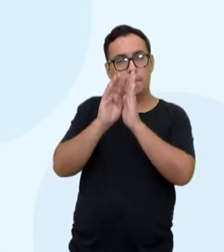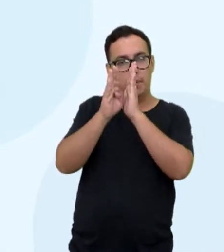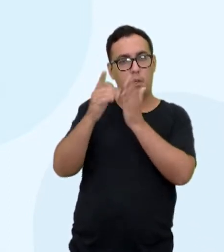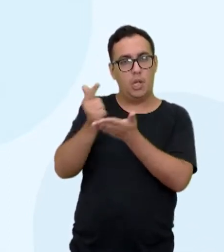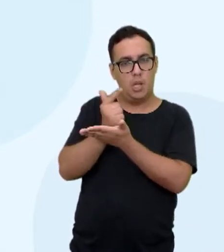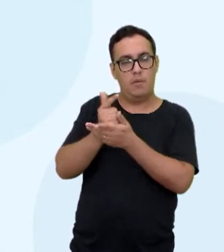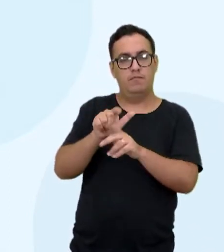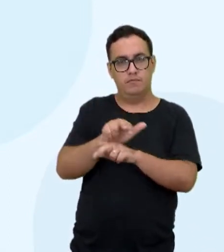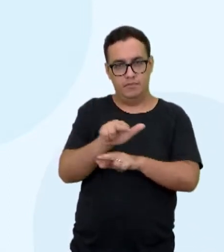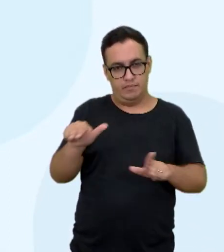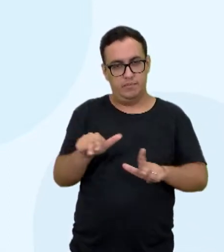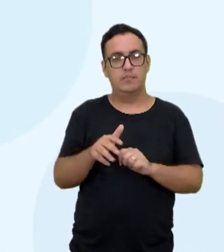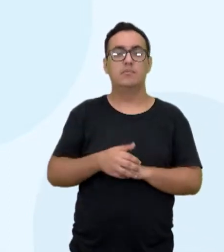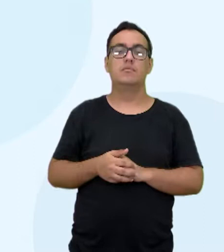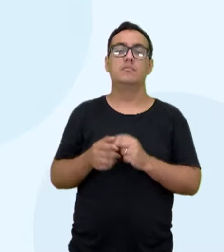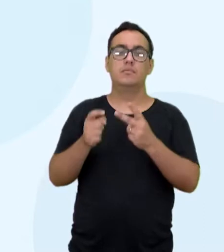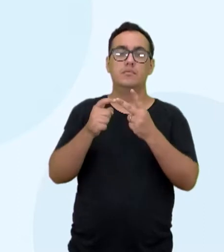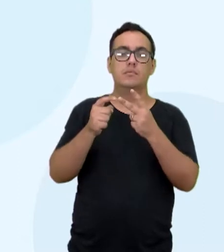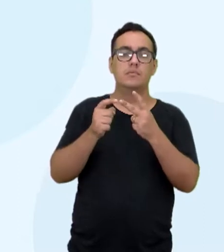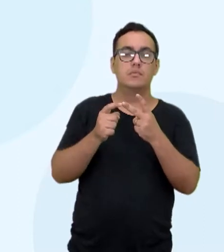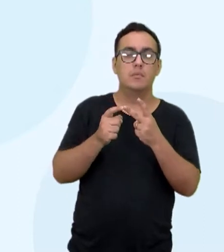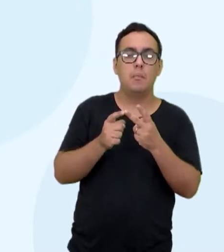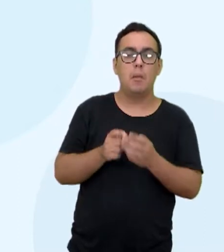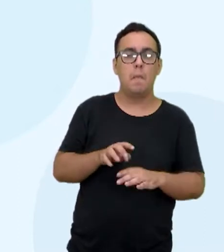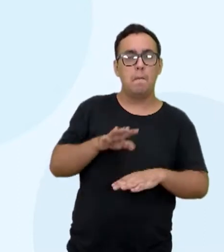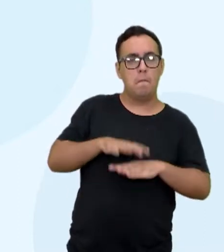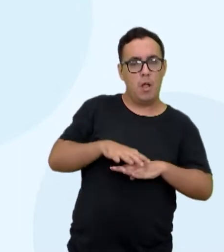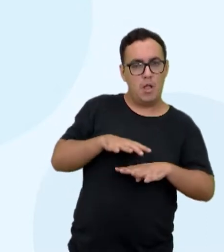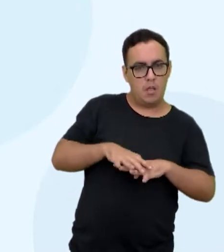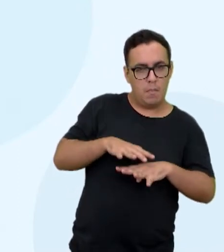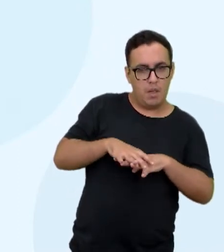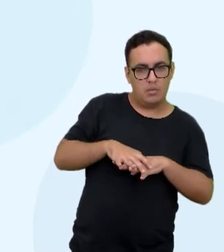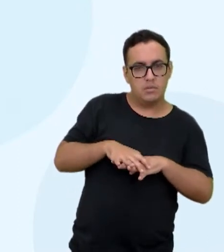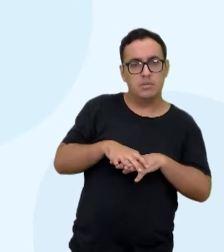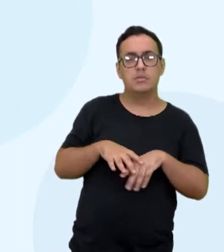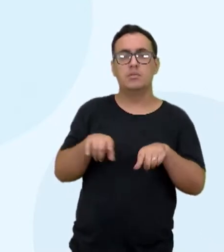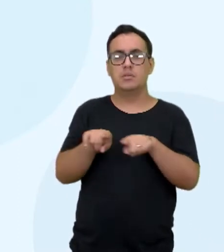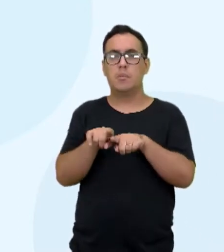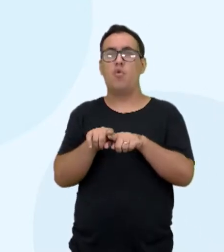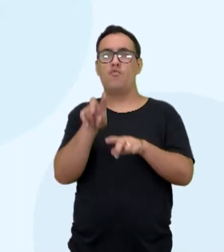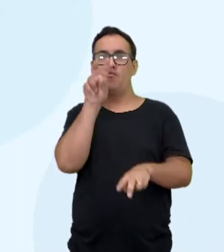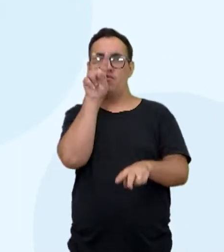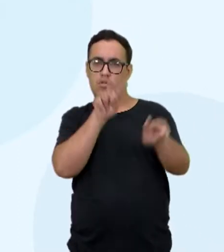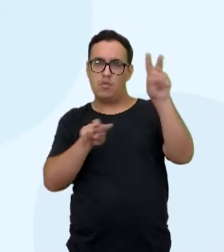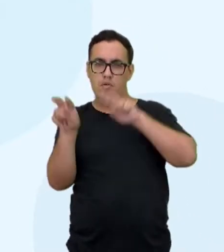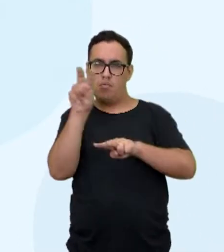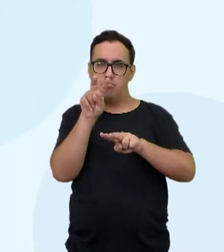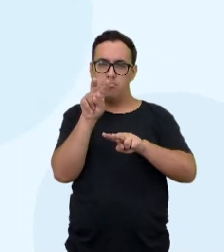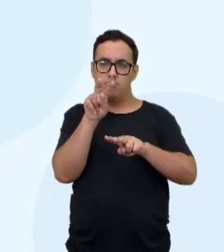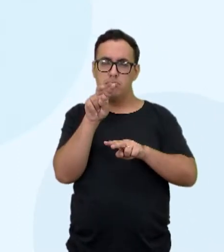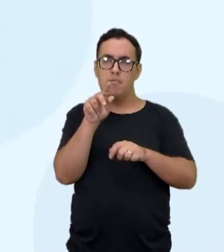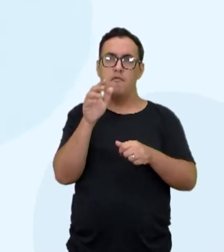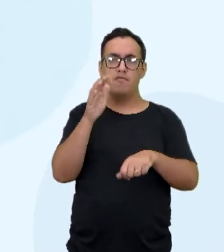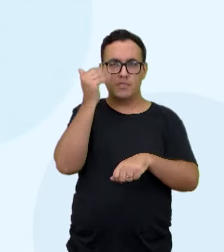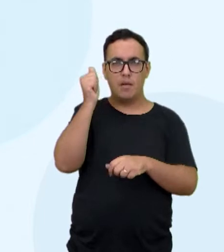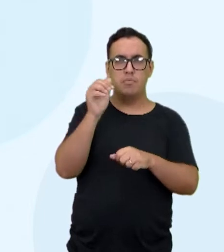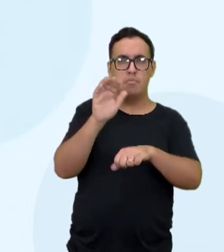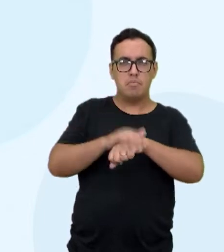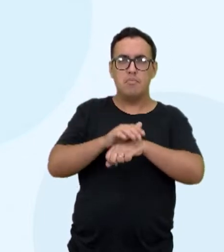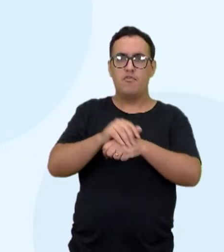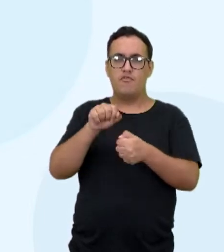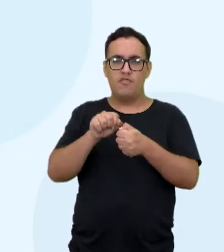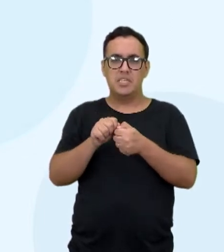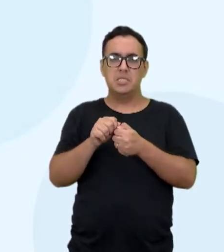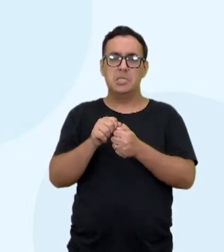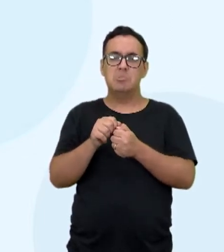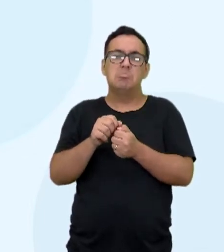bibliográfica, diz o seguinte: qual o papel da matemática e da observação nos saberes operativos? E vocês devem